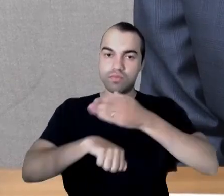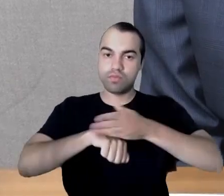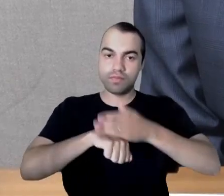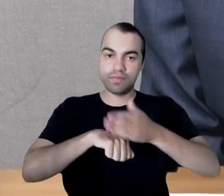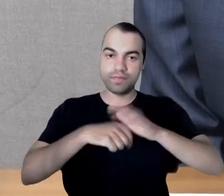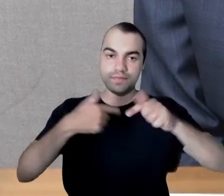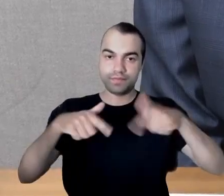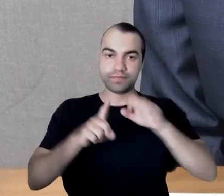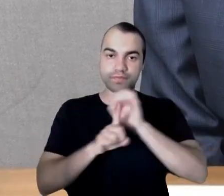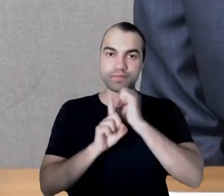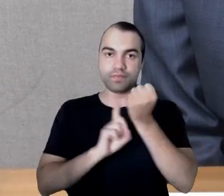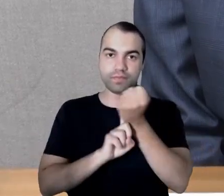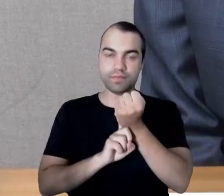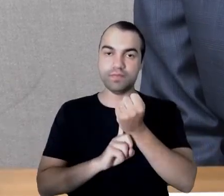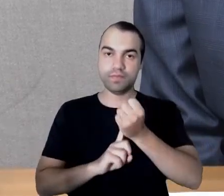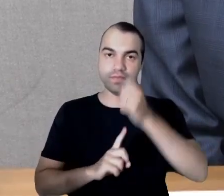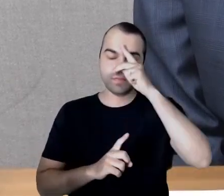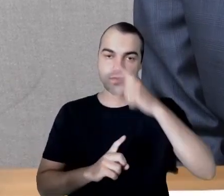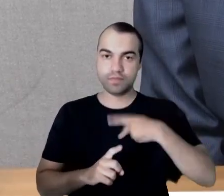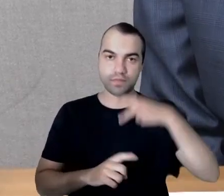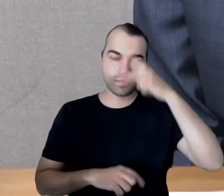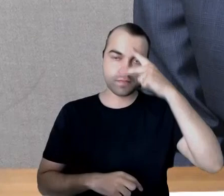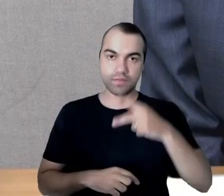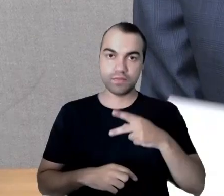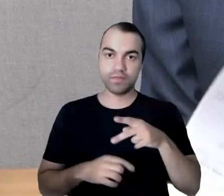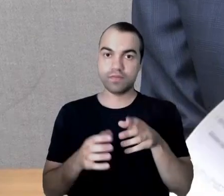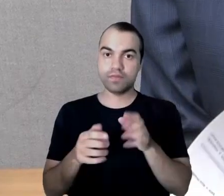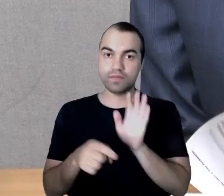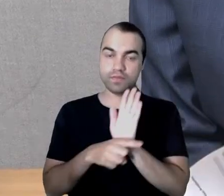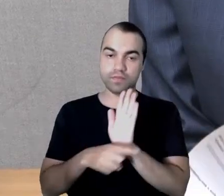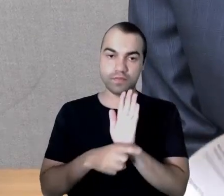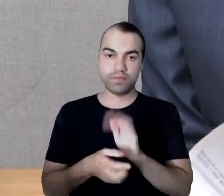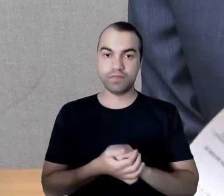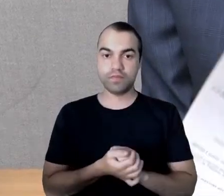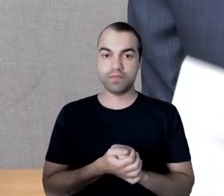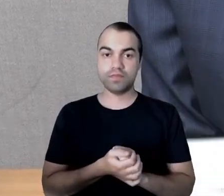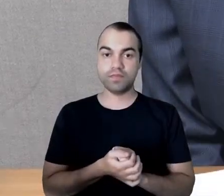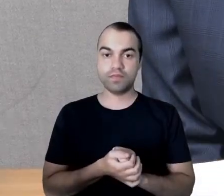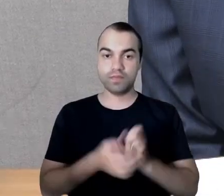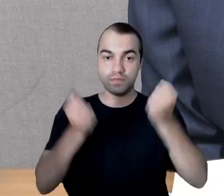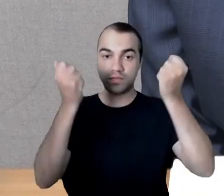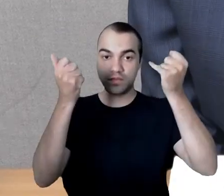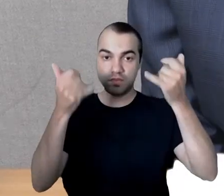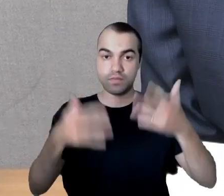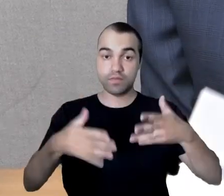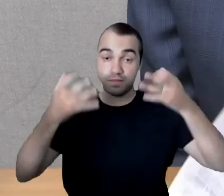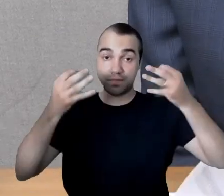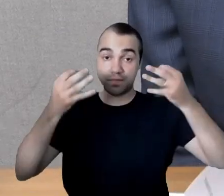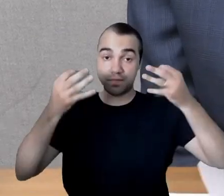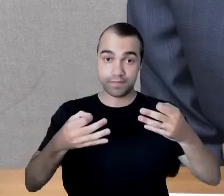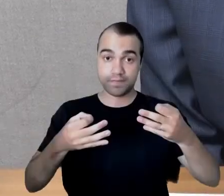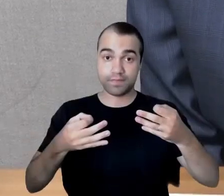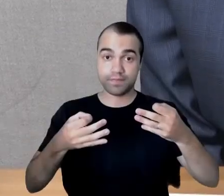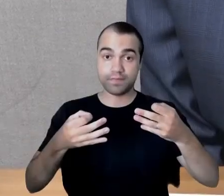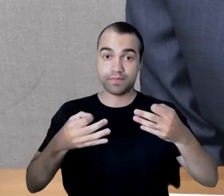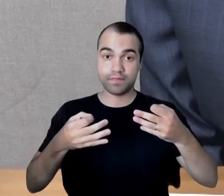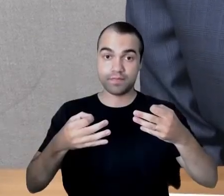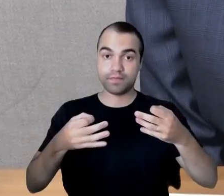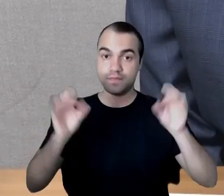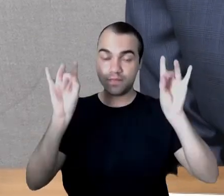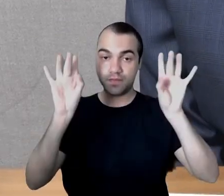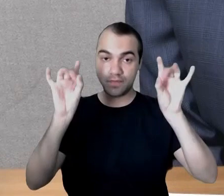autônomos cooperantes a justificação destaca a necessidade a justificação da proposição